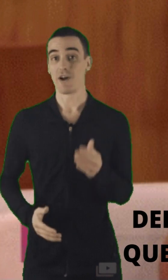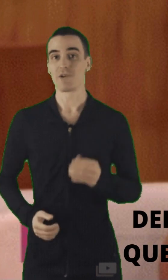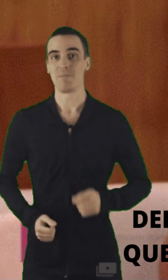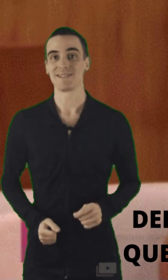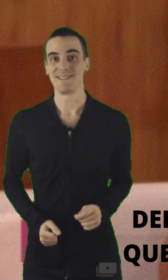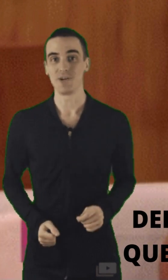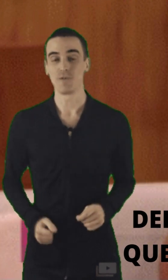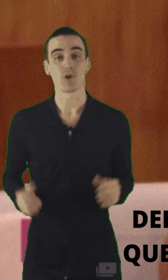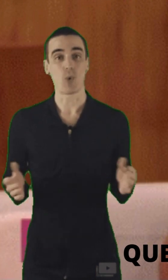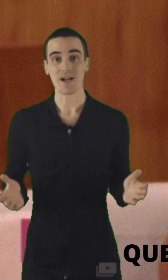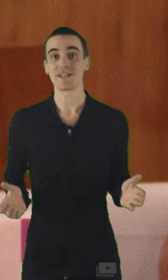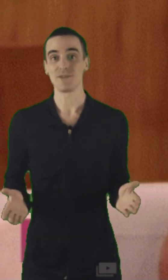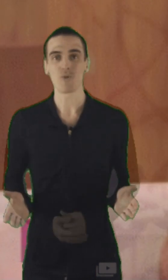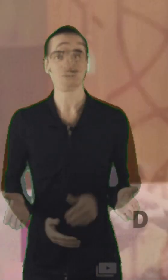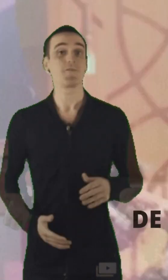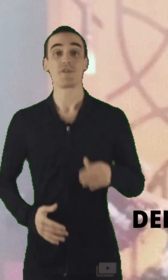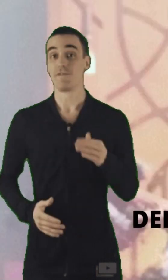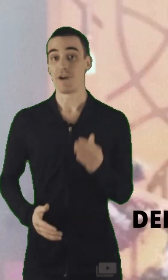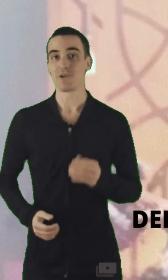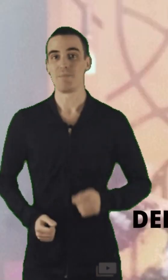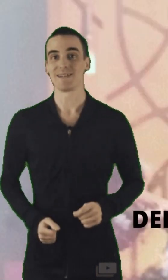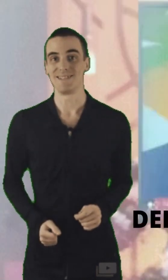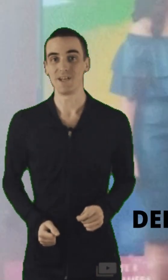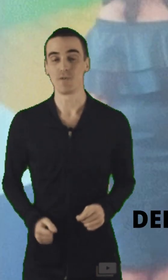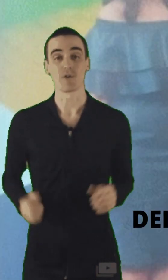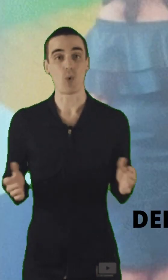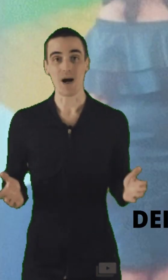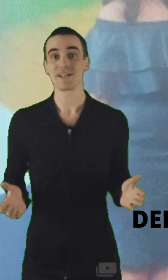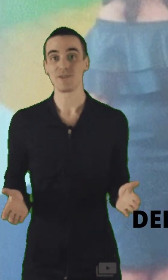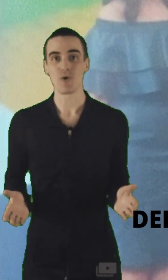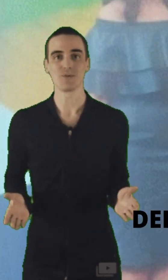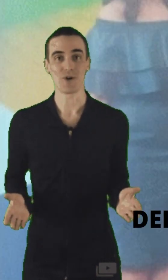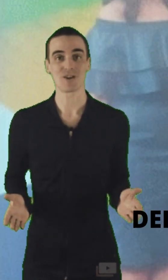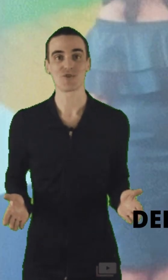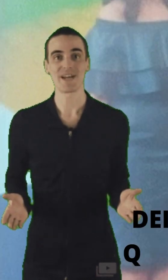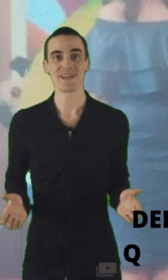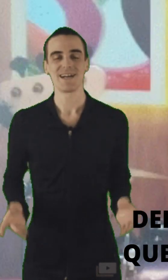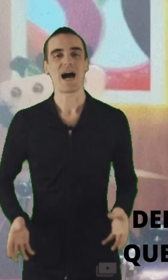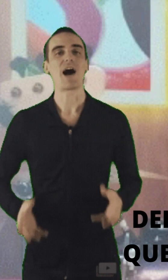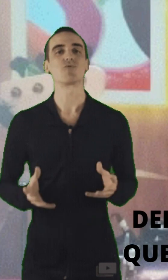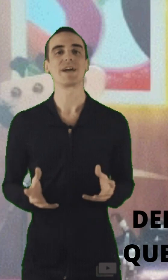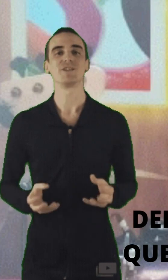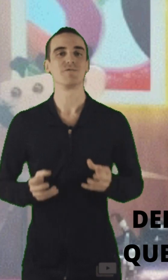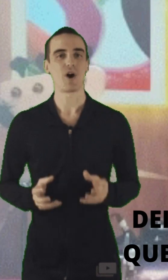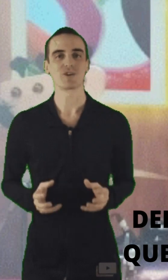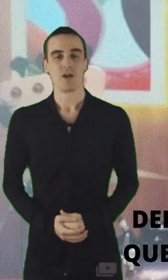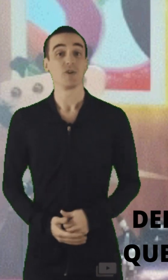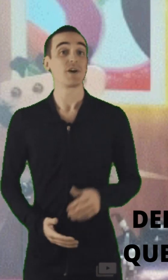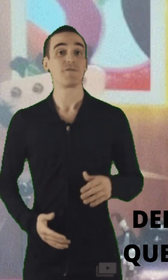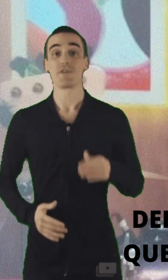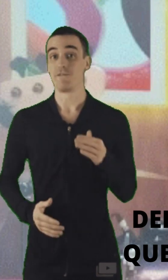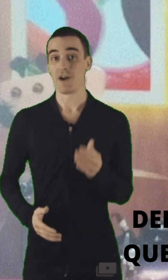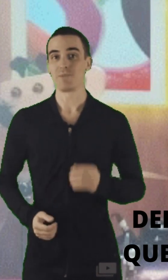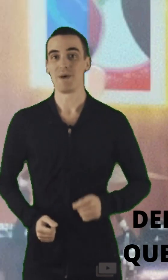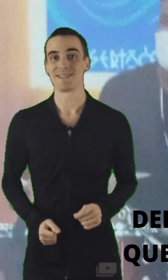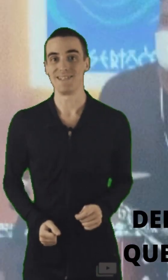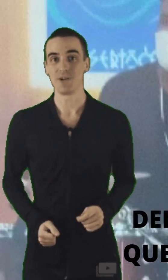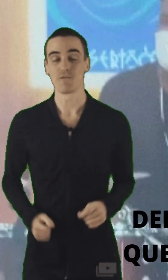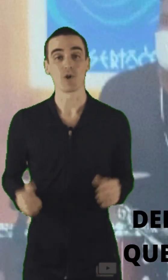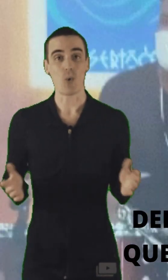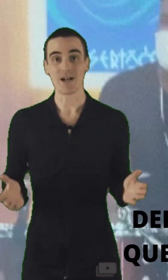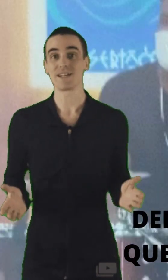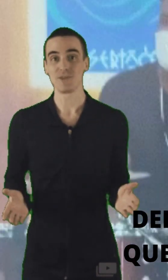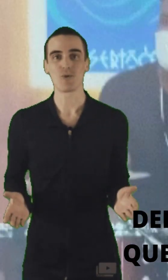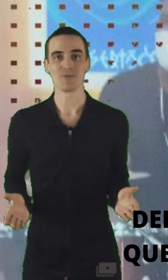programa. Priscila acredita que o segredo de seu sucesso é exatamente pensar grande.